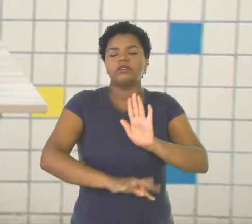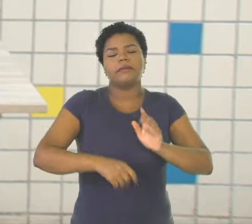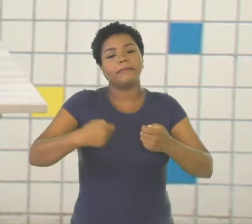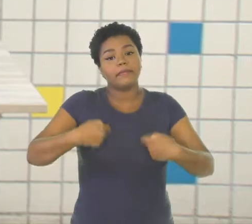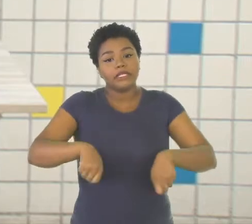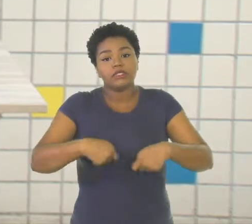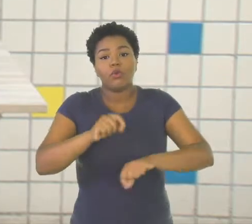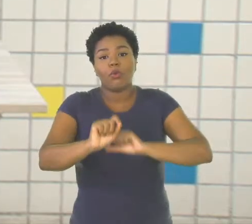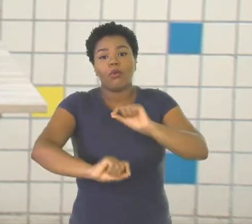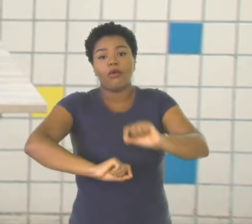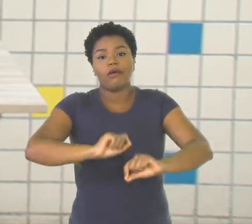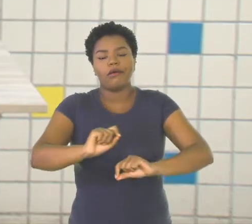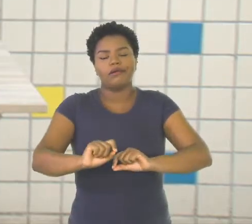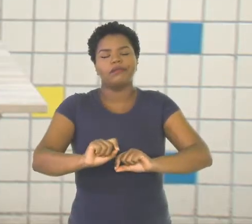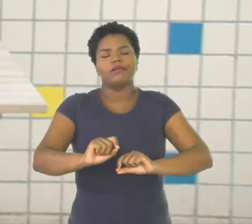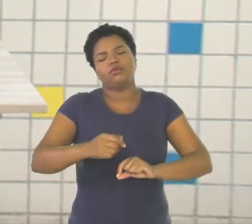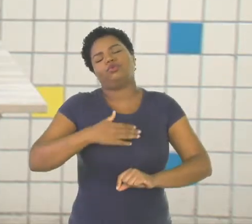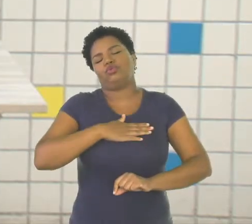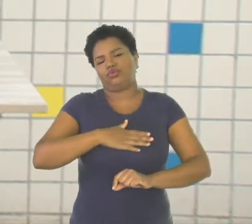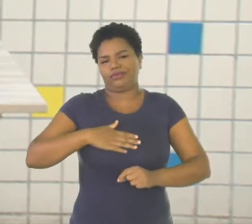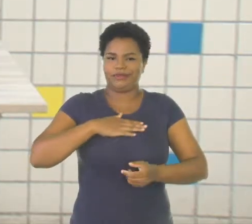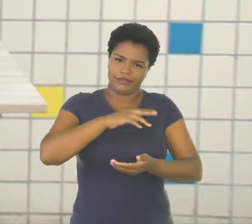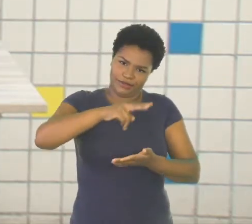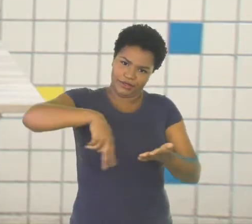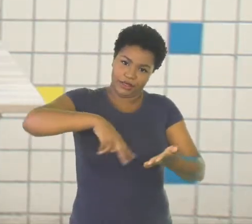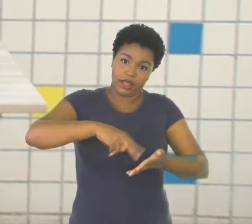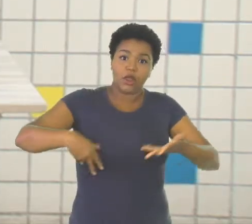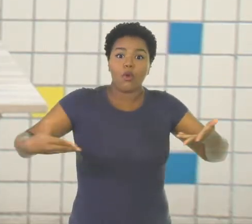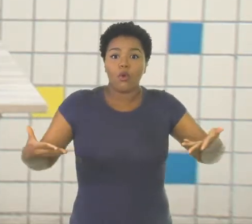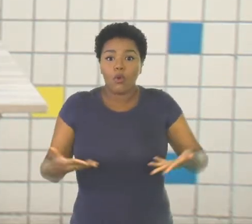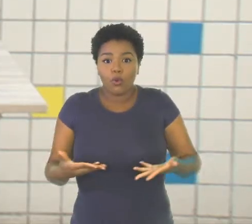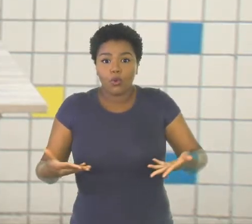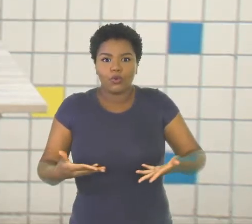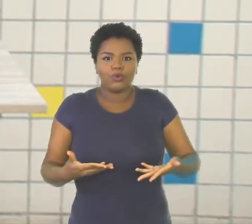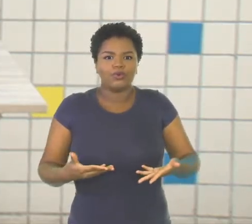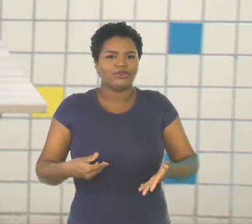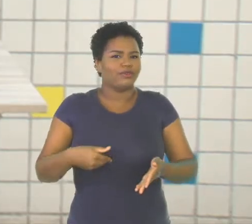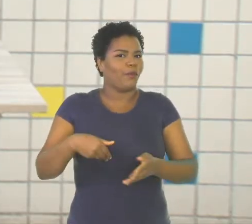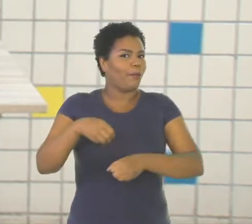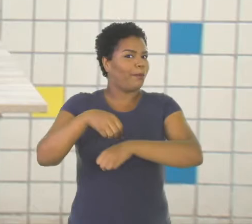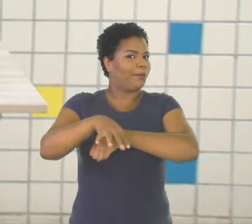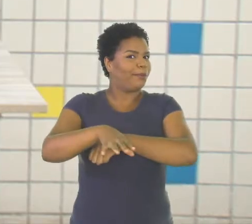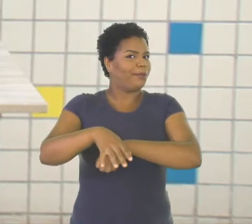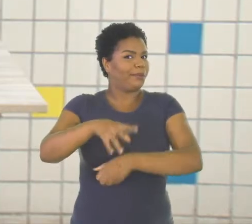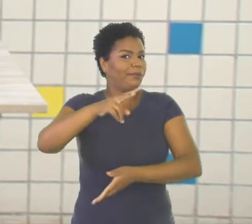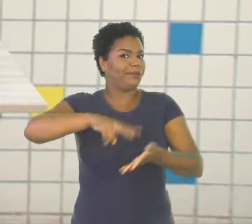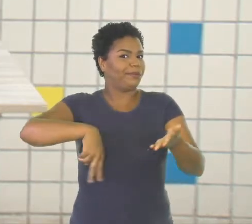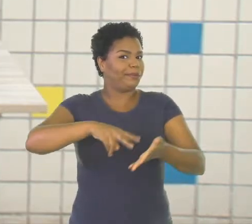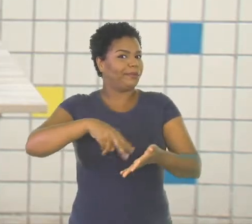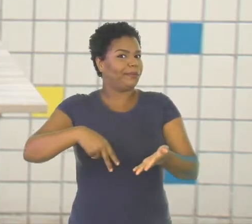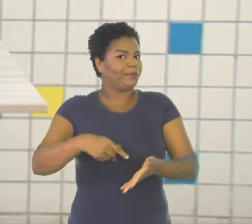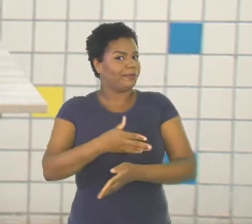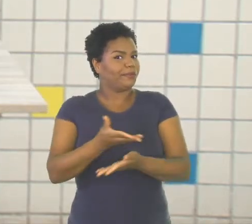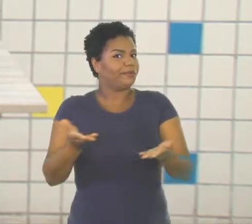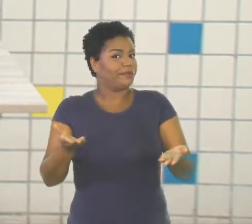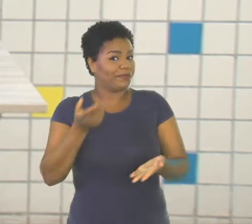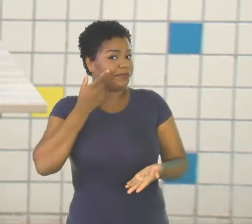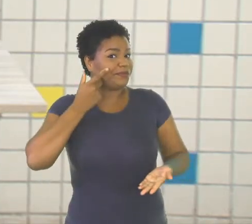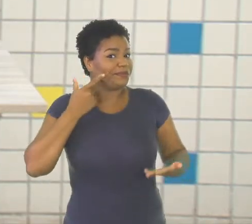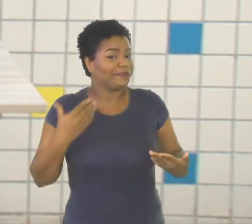preciso gostar de ler. E hoje eu trouxe uma sugestão de leitura para você. Quer